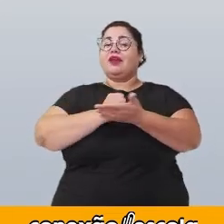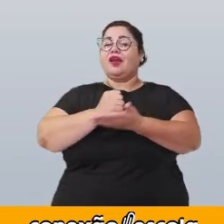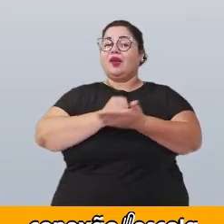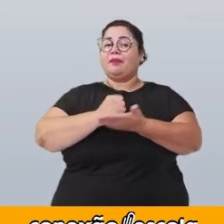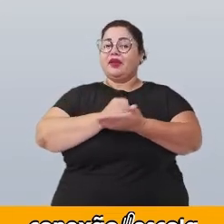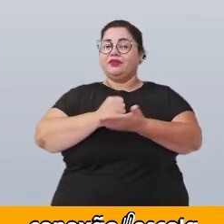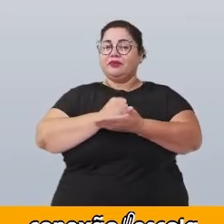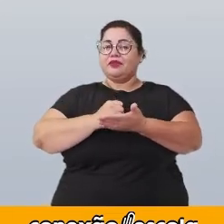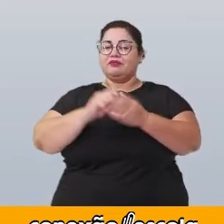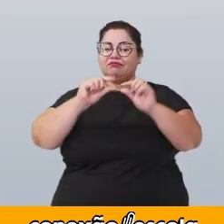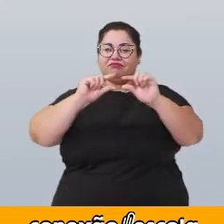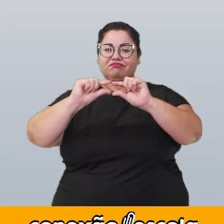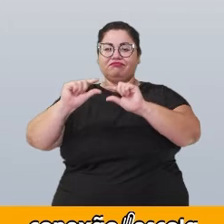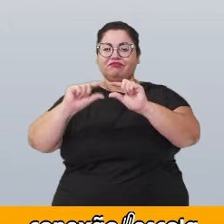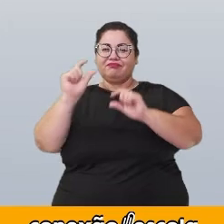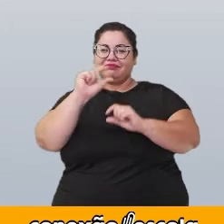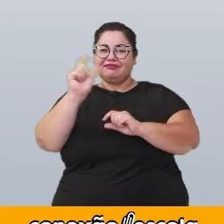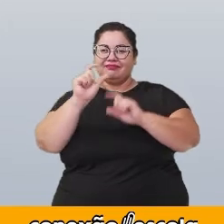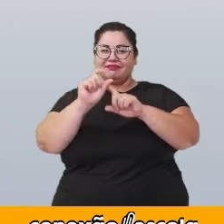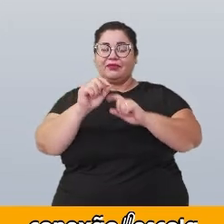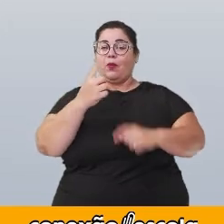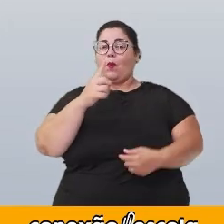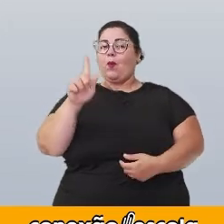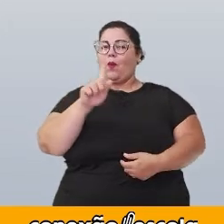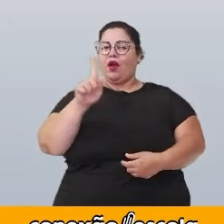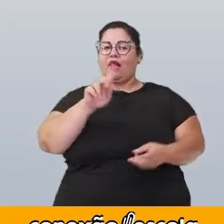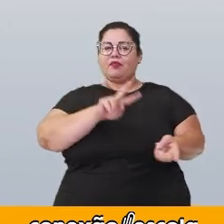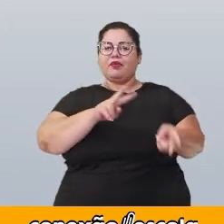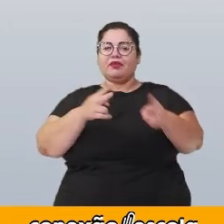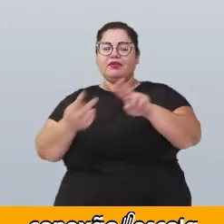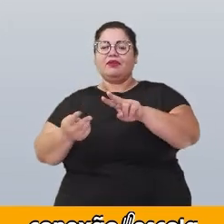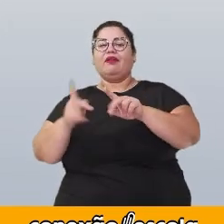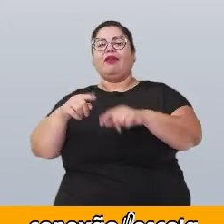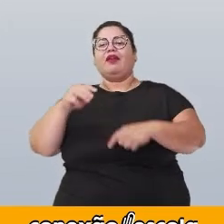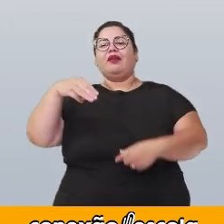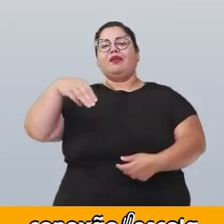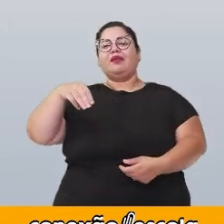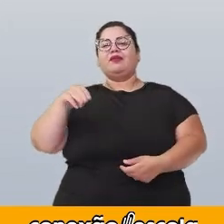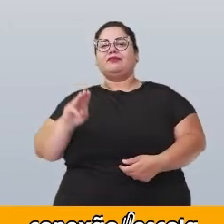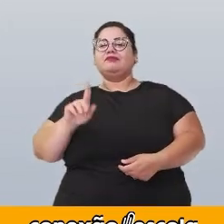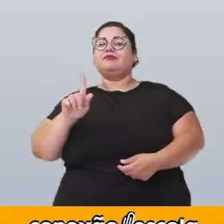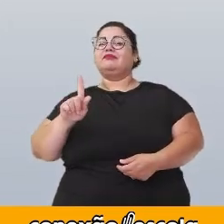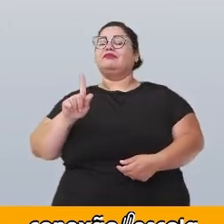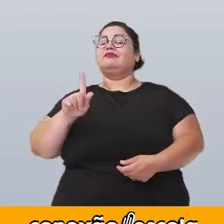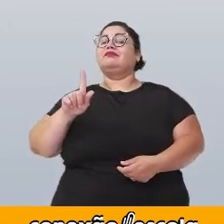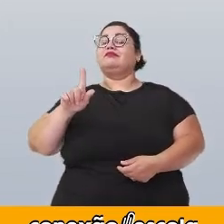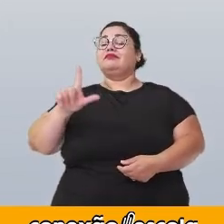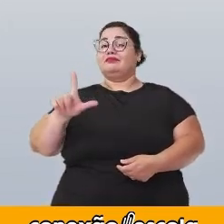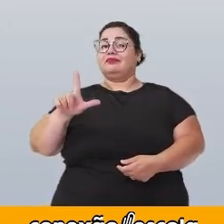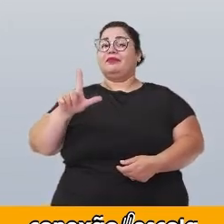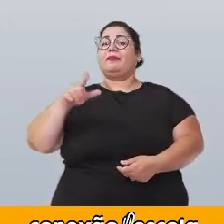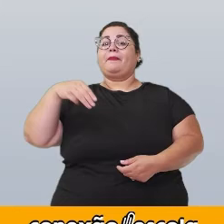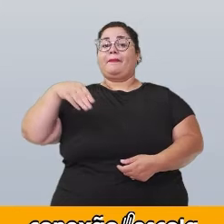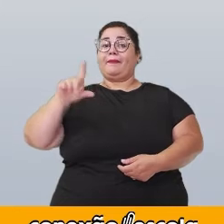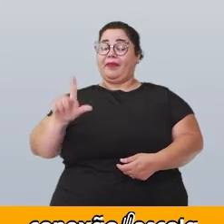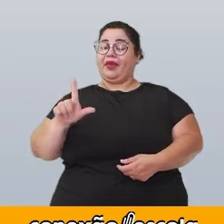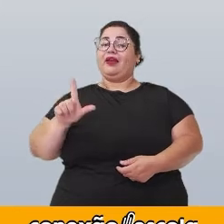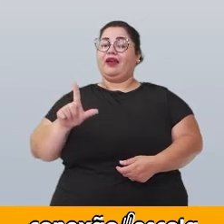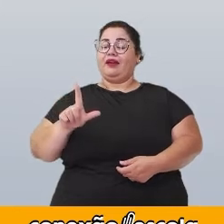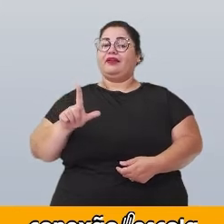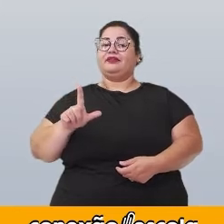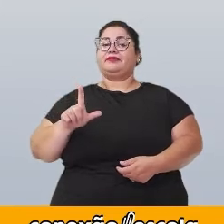medicações, nos medicamentos. 1 grama equivale a 1.000 miligramas, com a